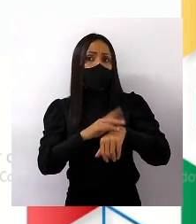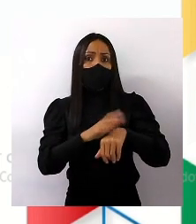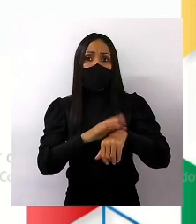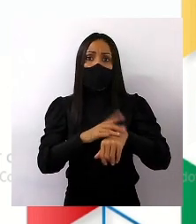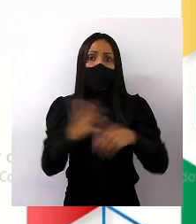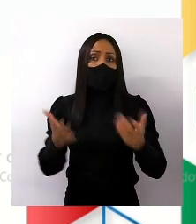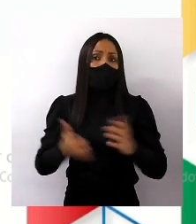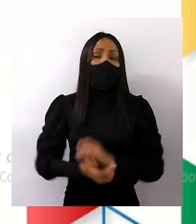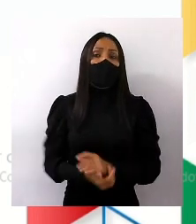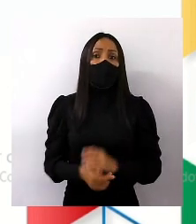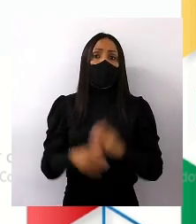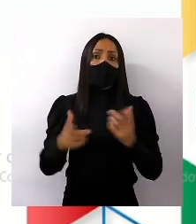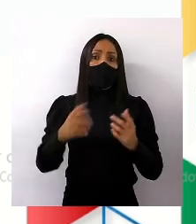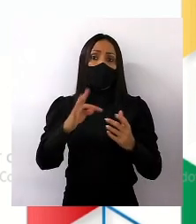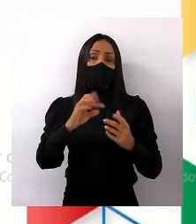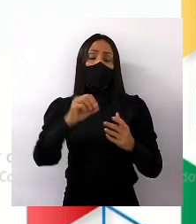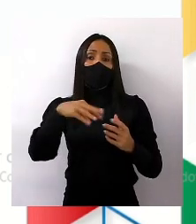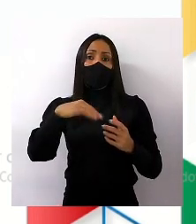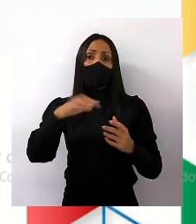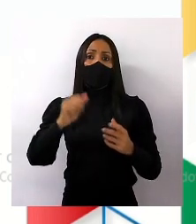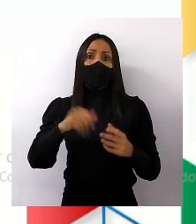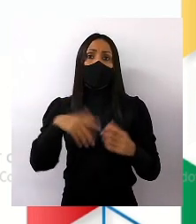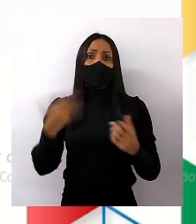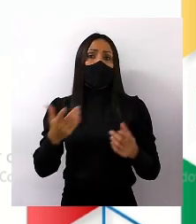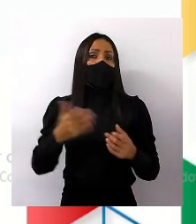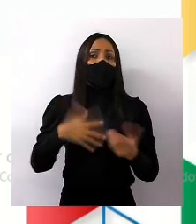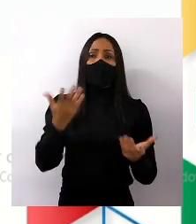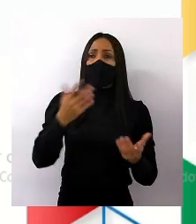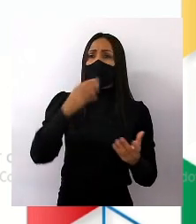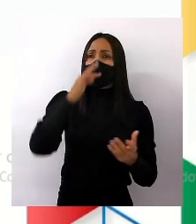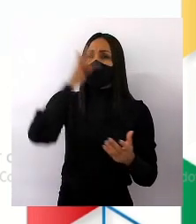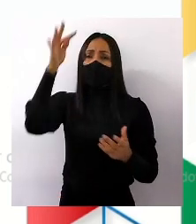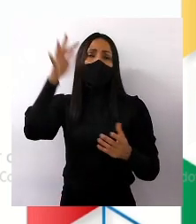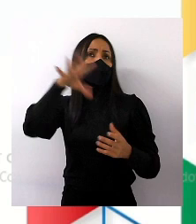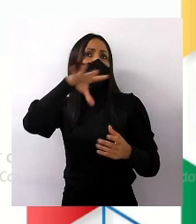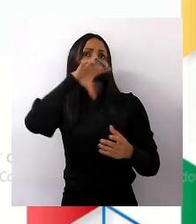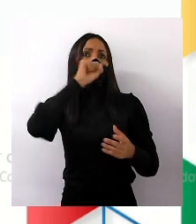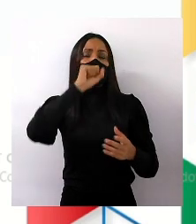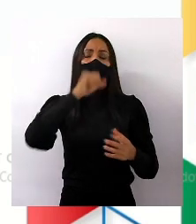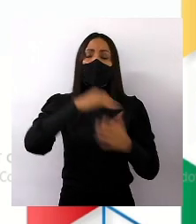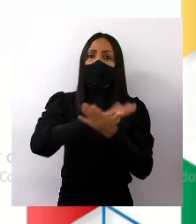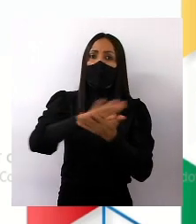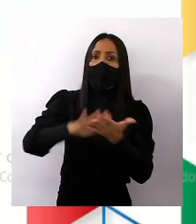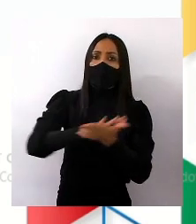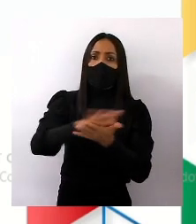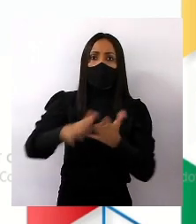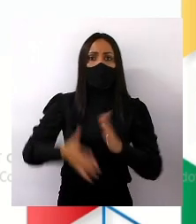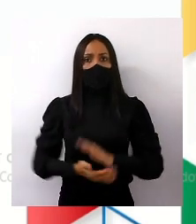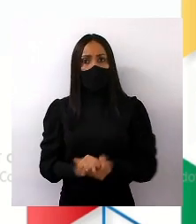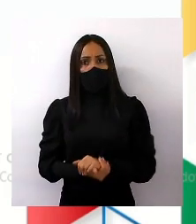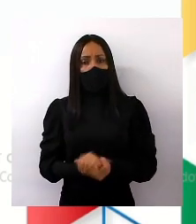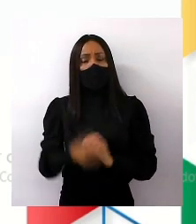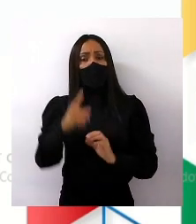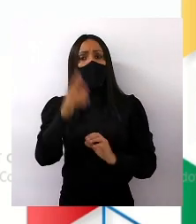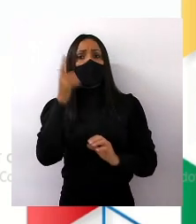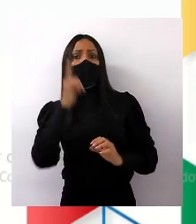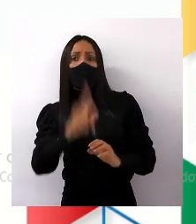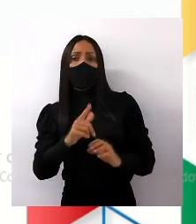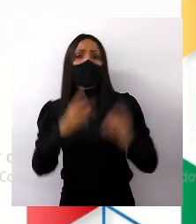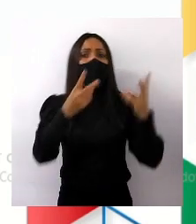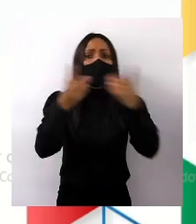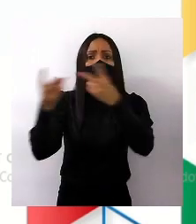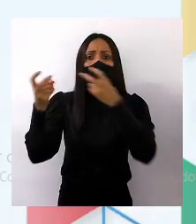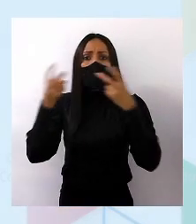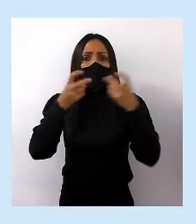anti-rosa, atômica, sem cor, sem perfume, sem rosa, sem nada. Você consegue identificar